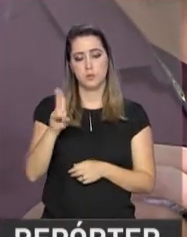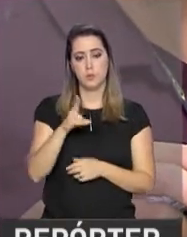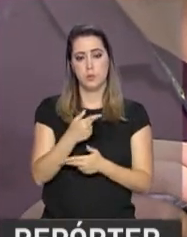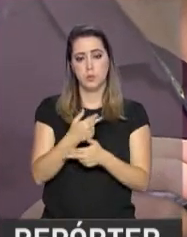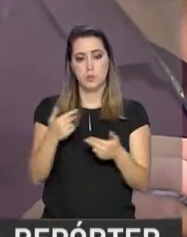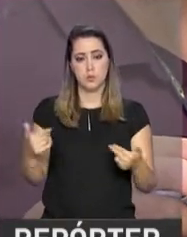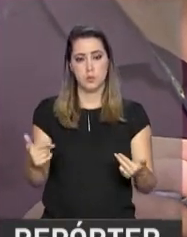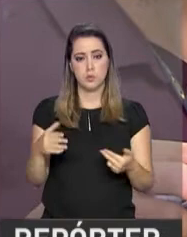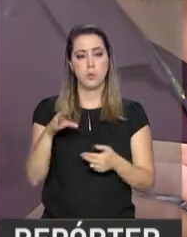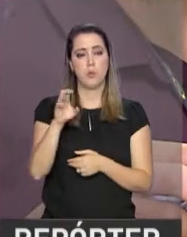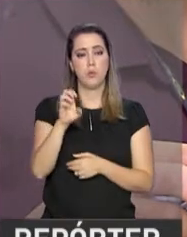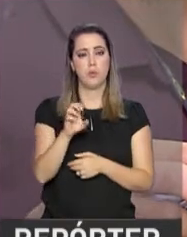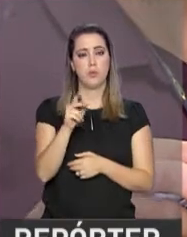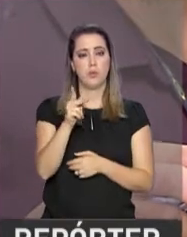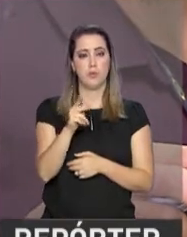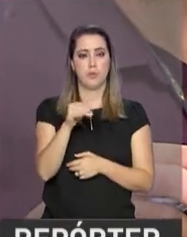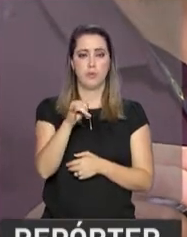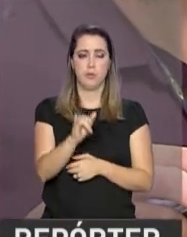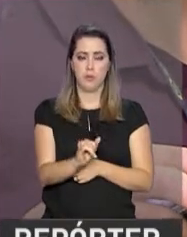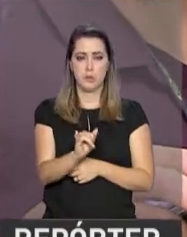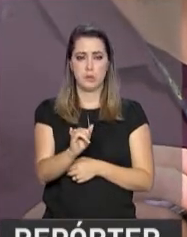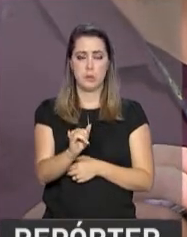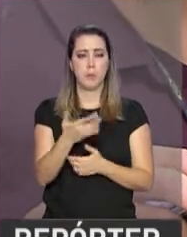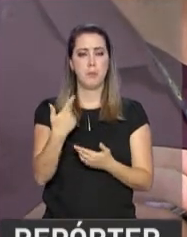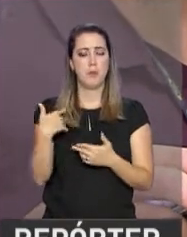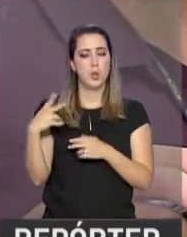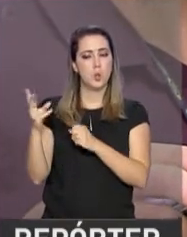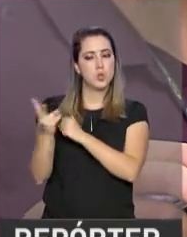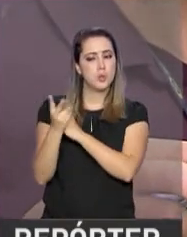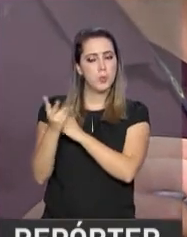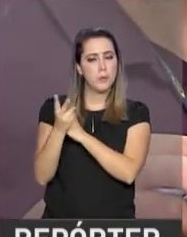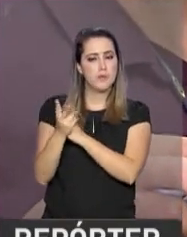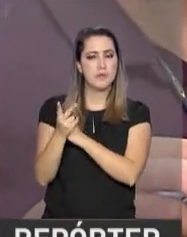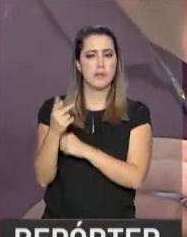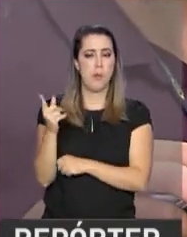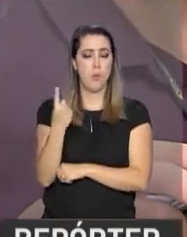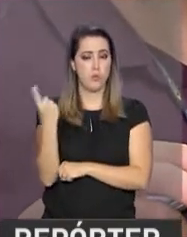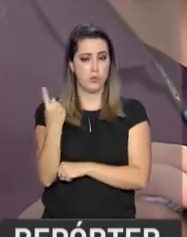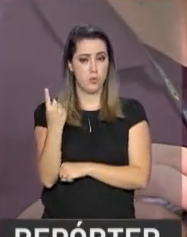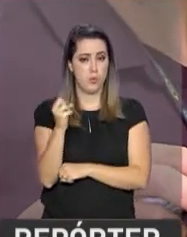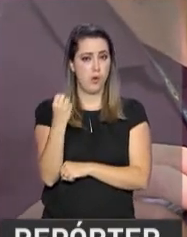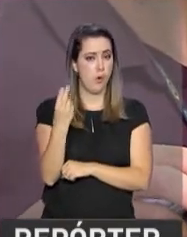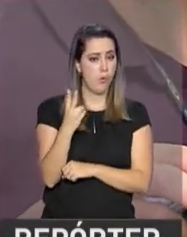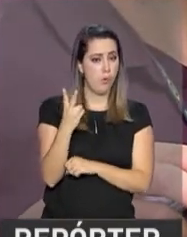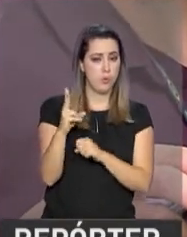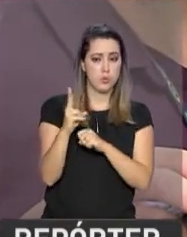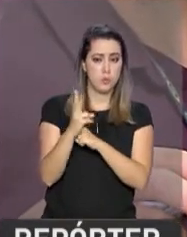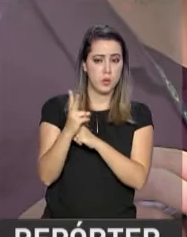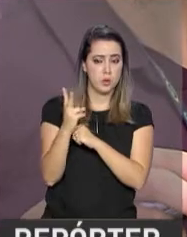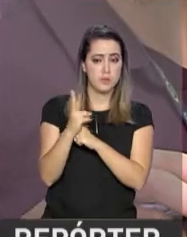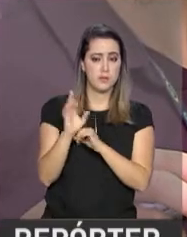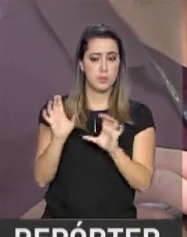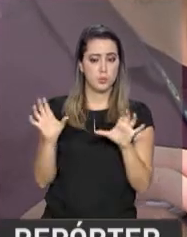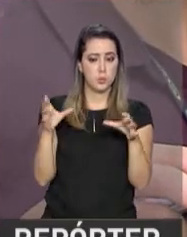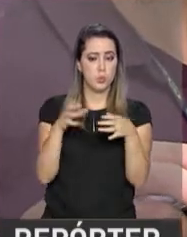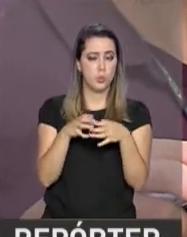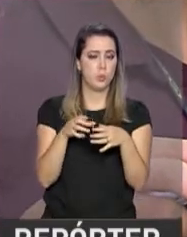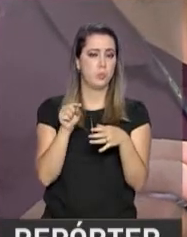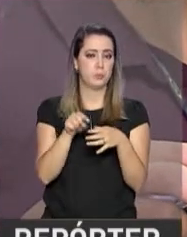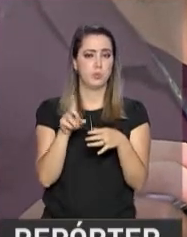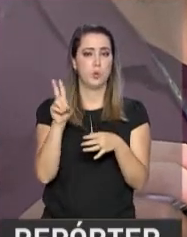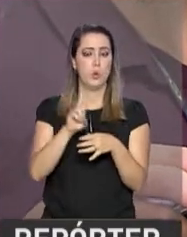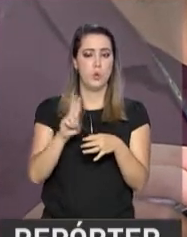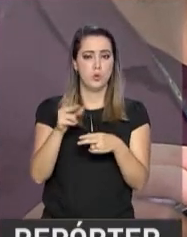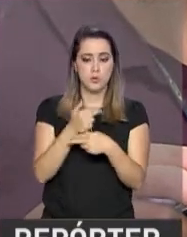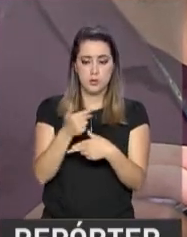equipamentos de proteção individual epis equipamentos de proteção coletiva para que esses acidentes não ocorram usando o equipamento a gente